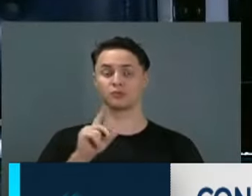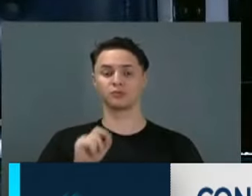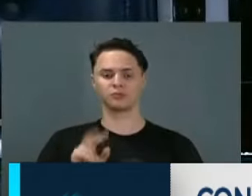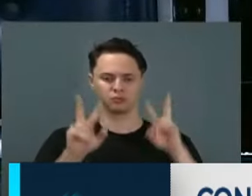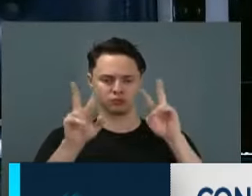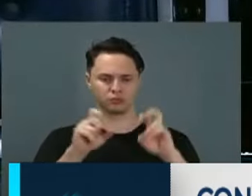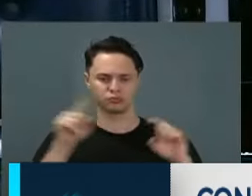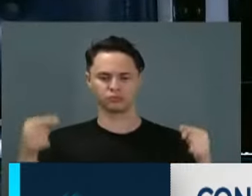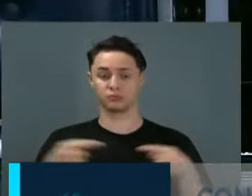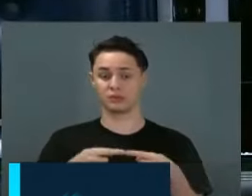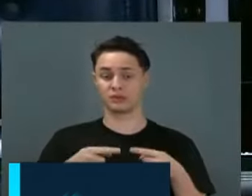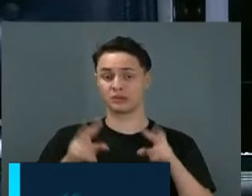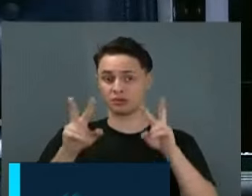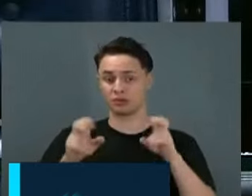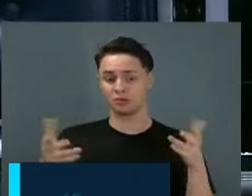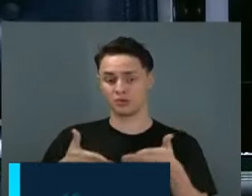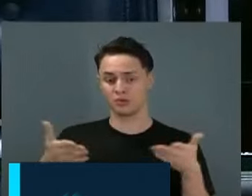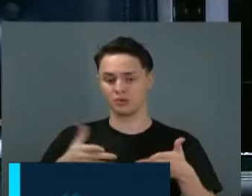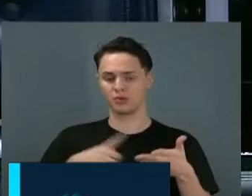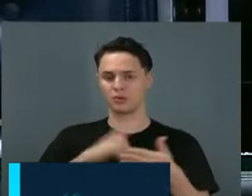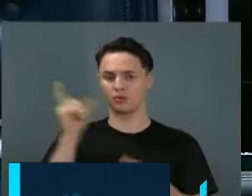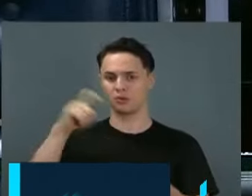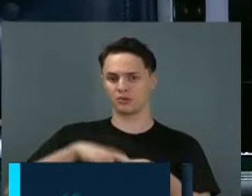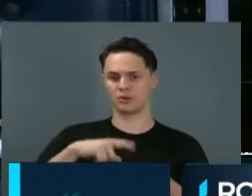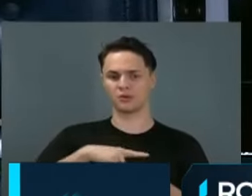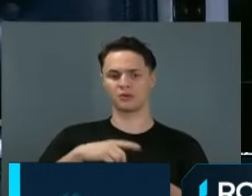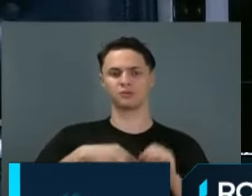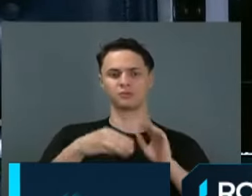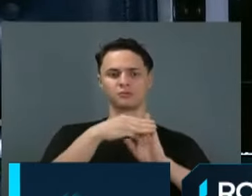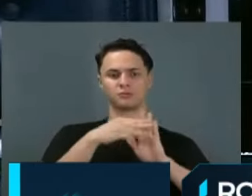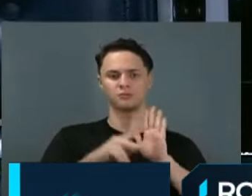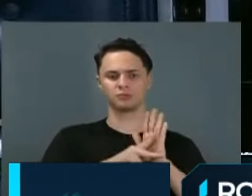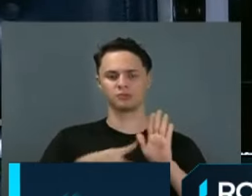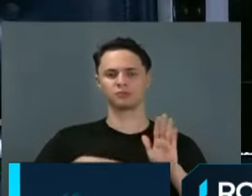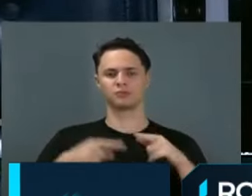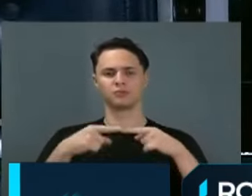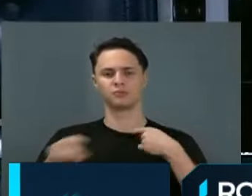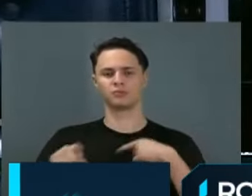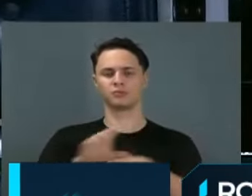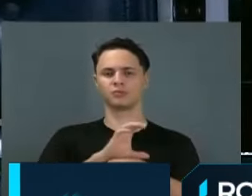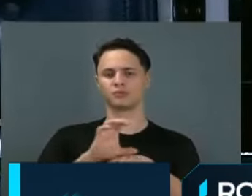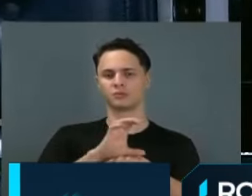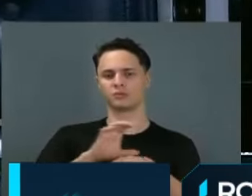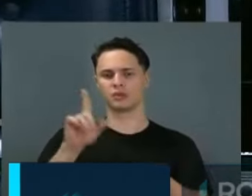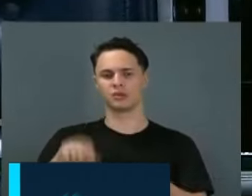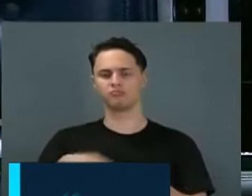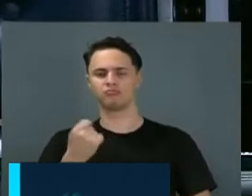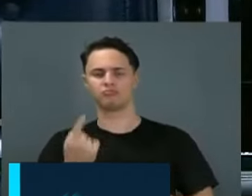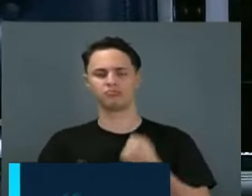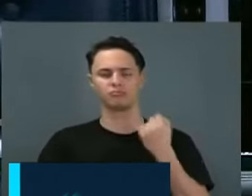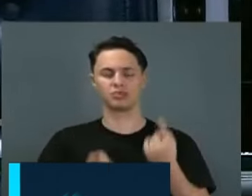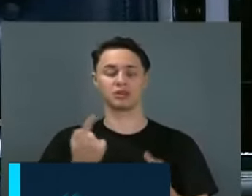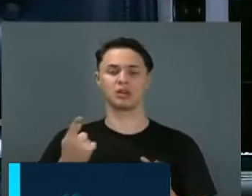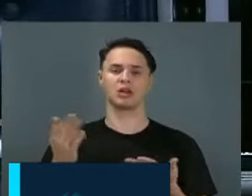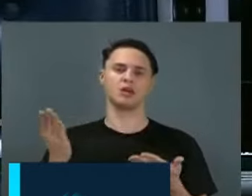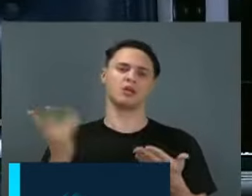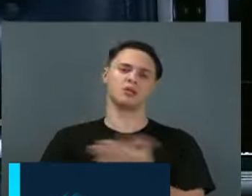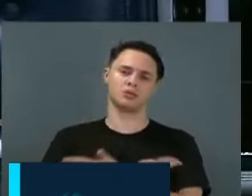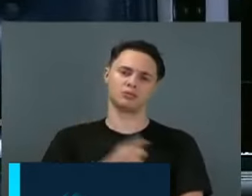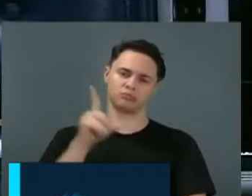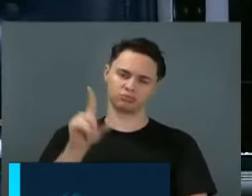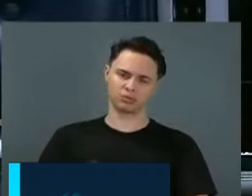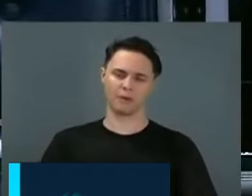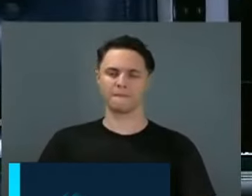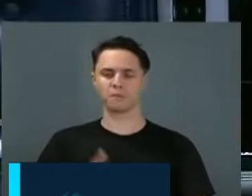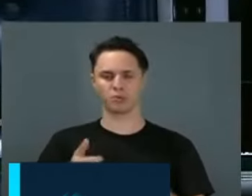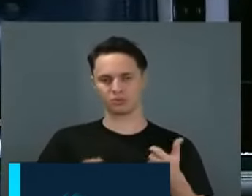para passar a valer. A devolução de medida provisória por inconstitucionalidade é algo muito excepcional. Poucas vezes aconteceu na história